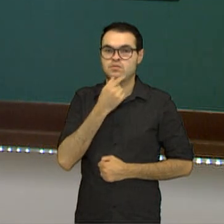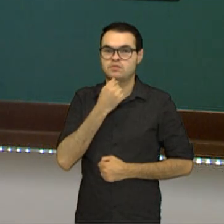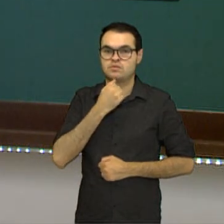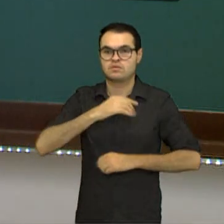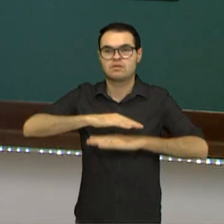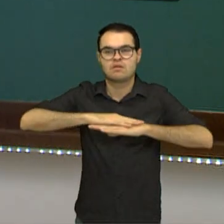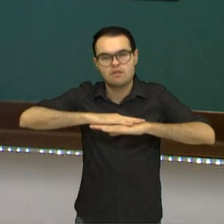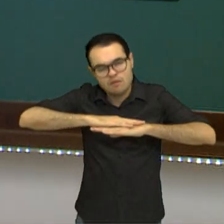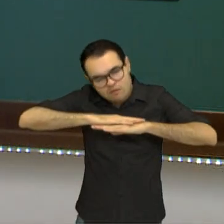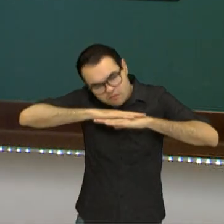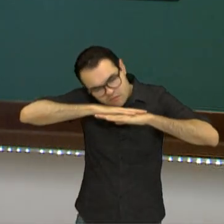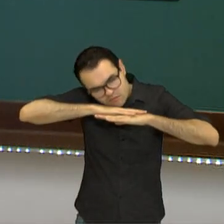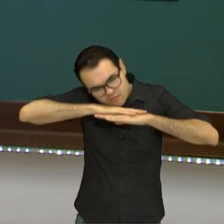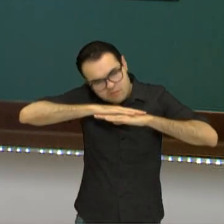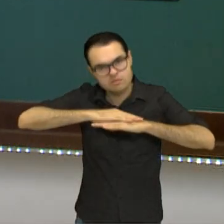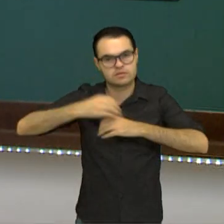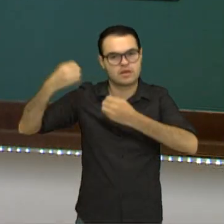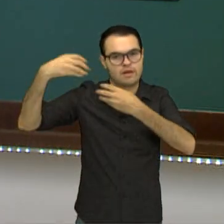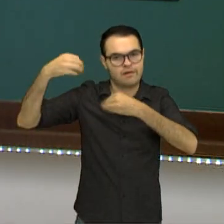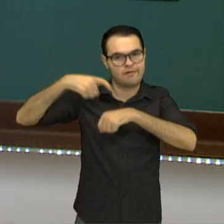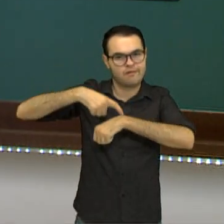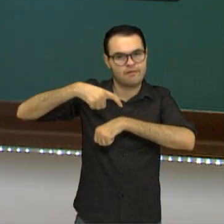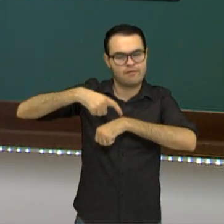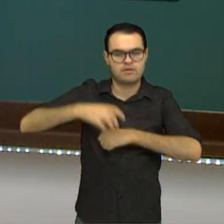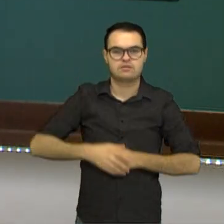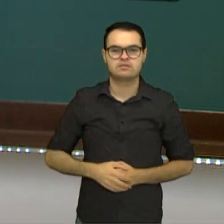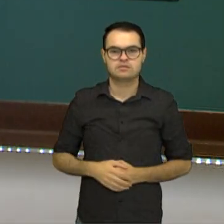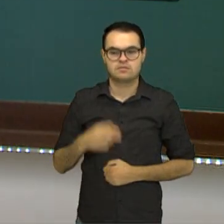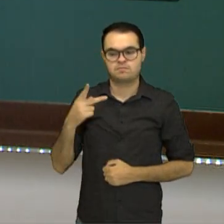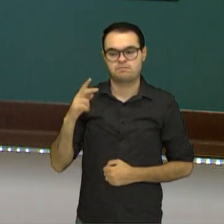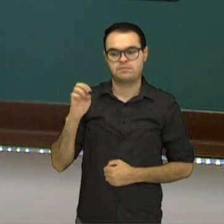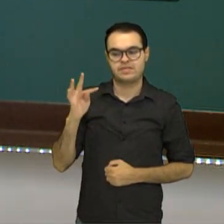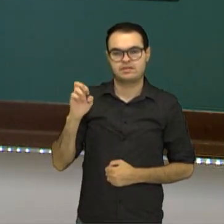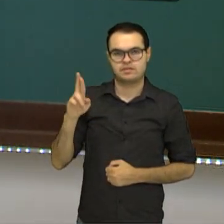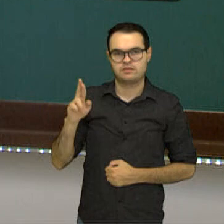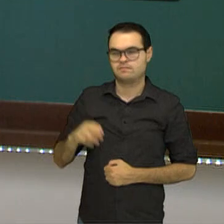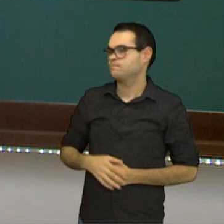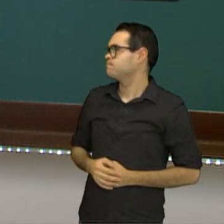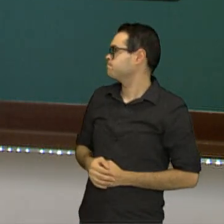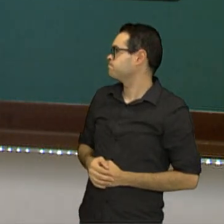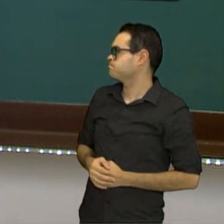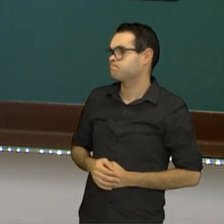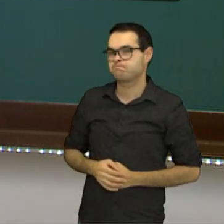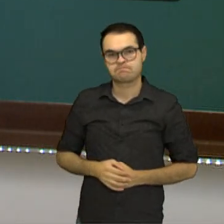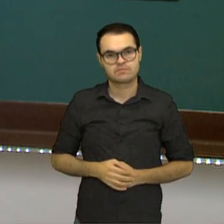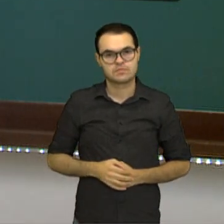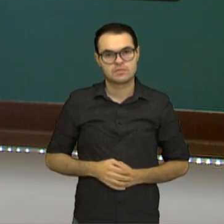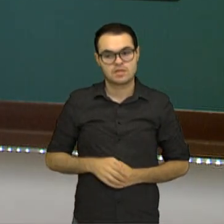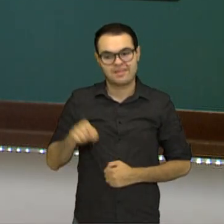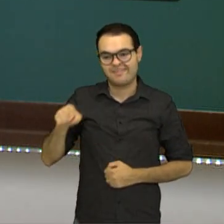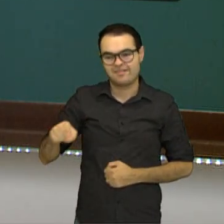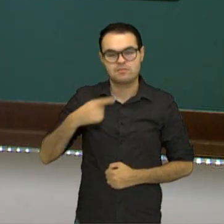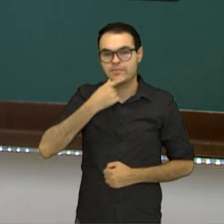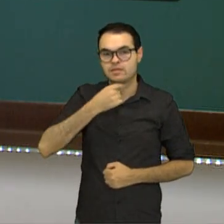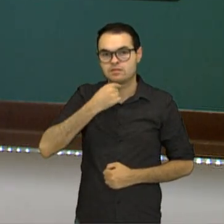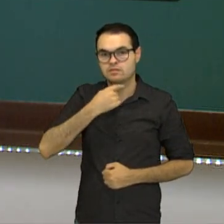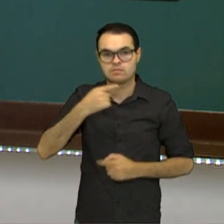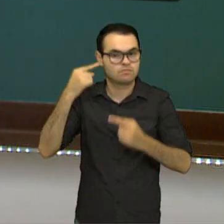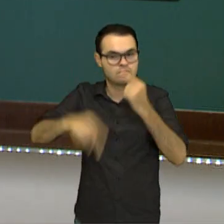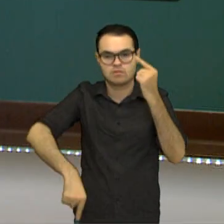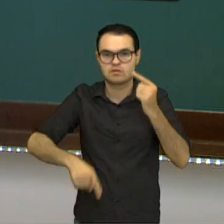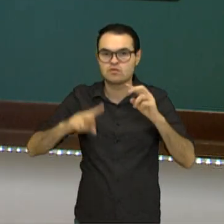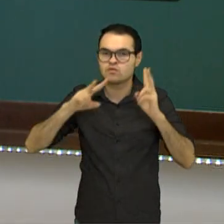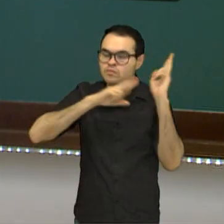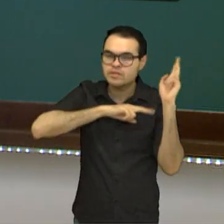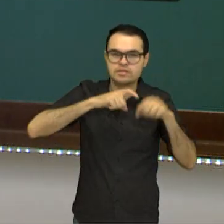durante a aula, ok? Peter mustn't sleep during the class. Peter não deve dormir durante a